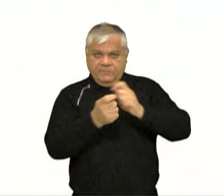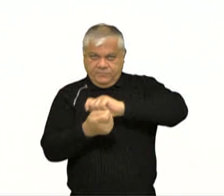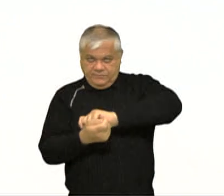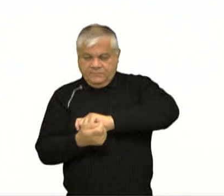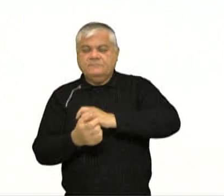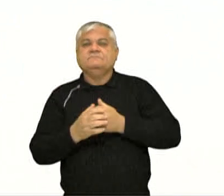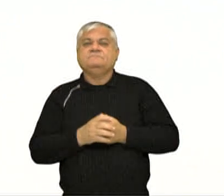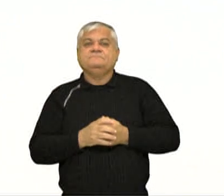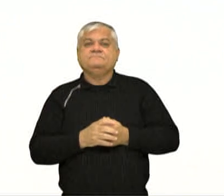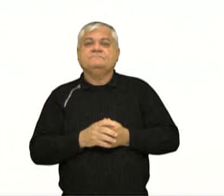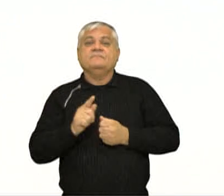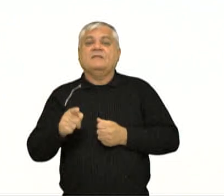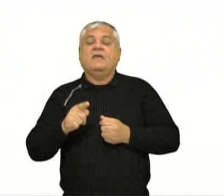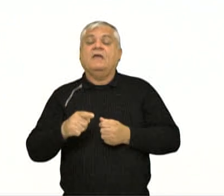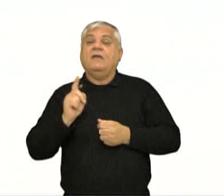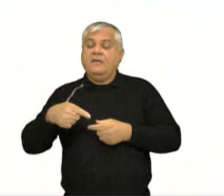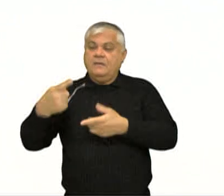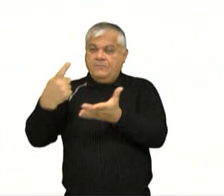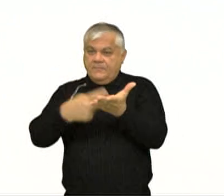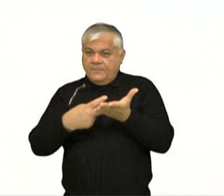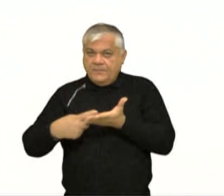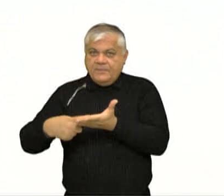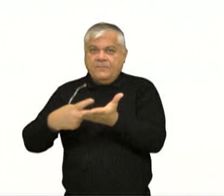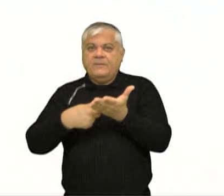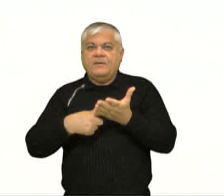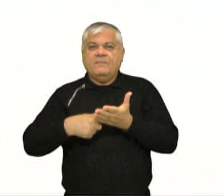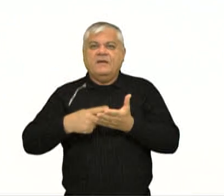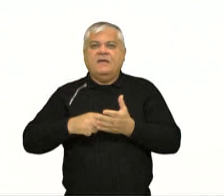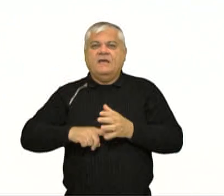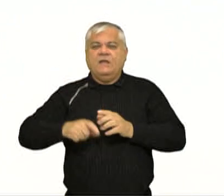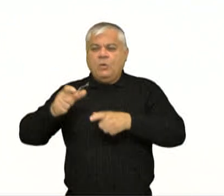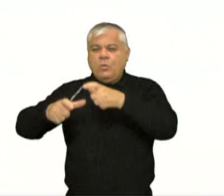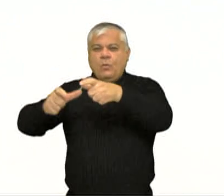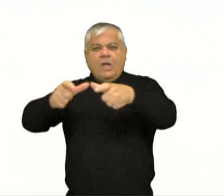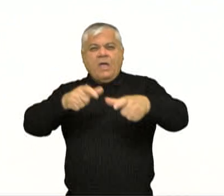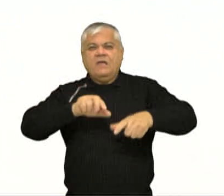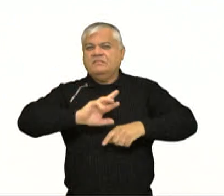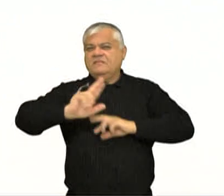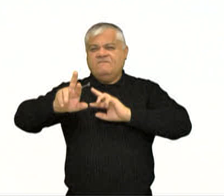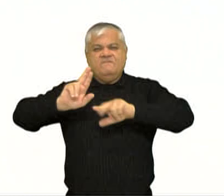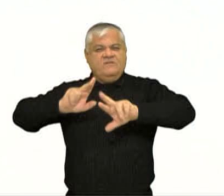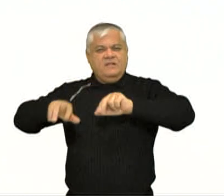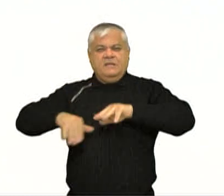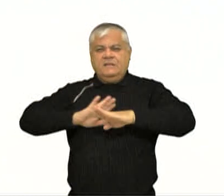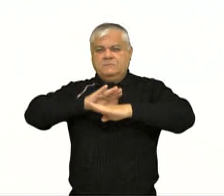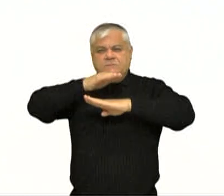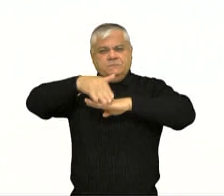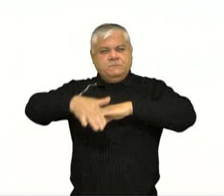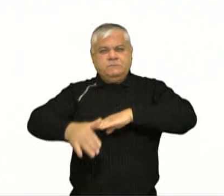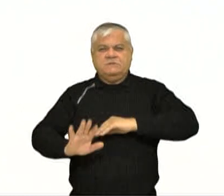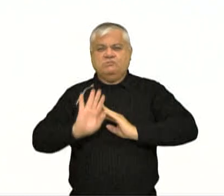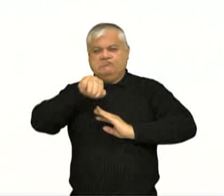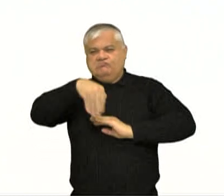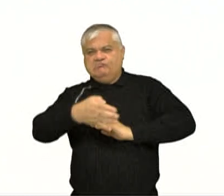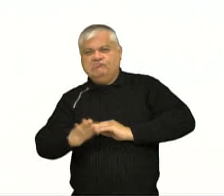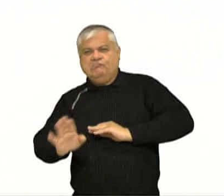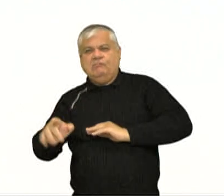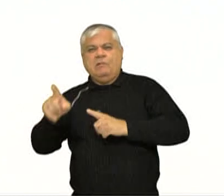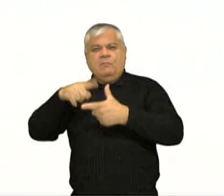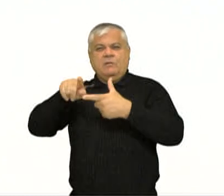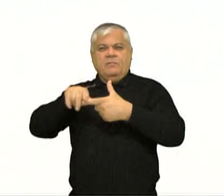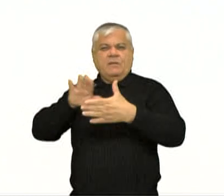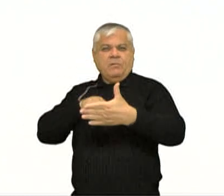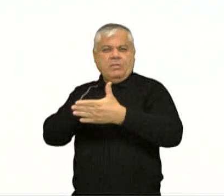ideia é realizar um circuito por diferentes trilhas de diferentes pisos, com ou sem obstáculos, né? Pode